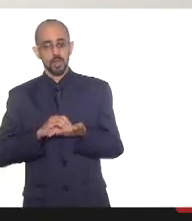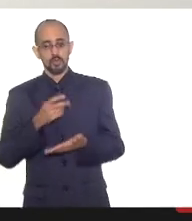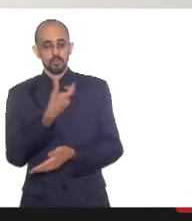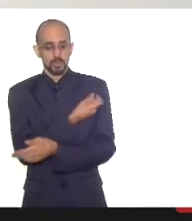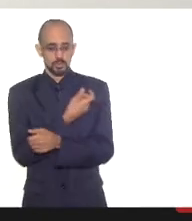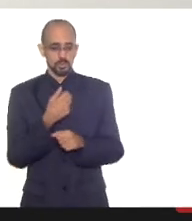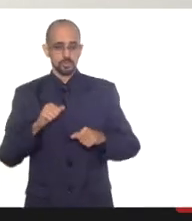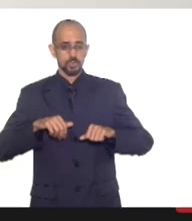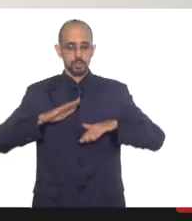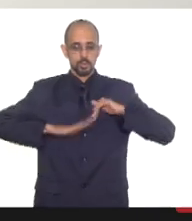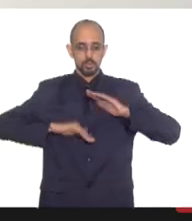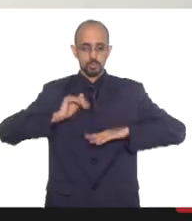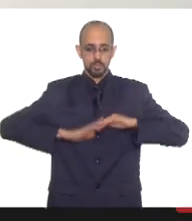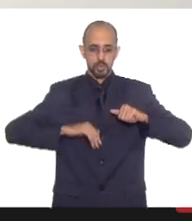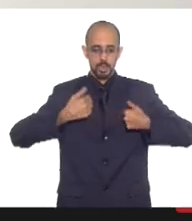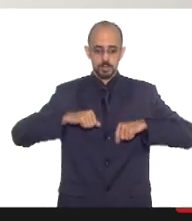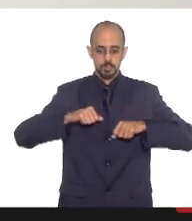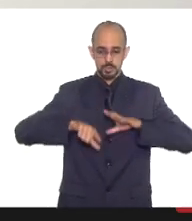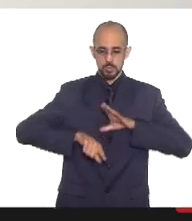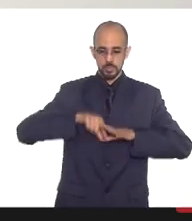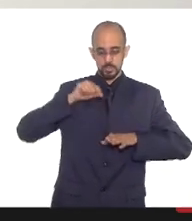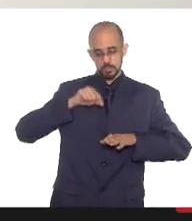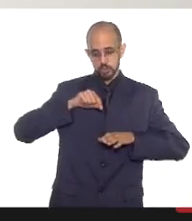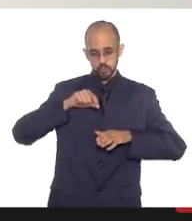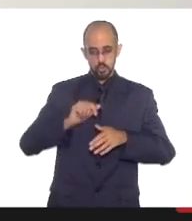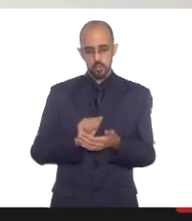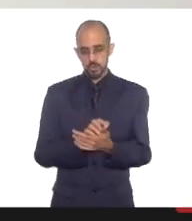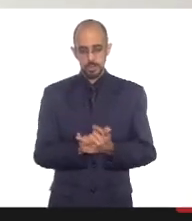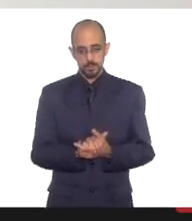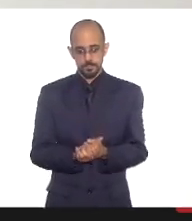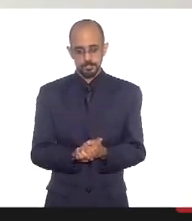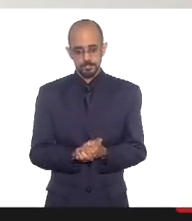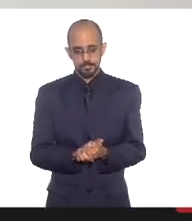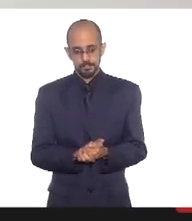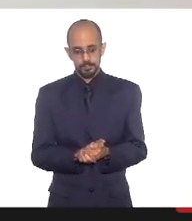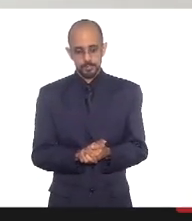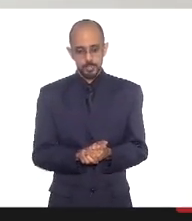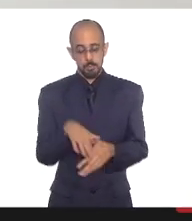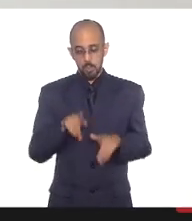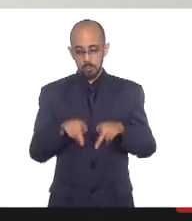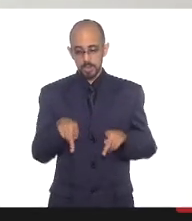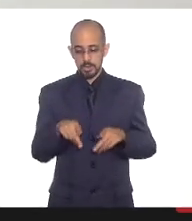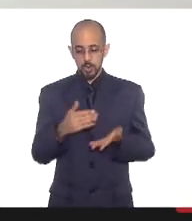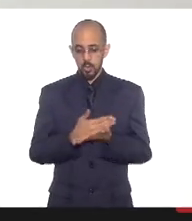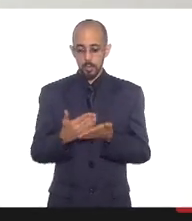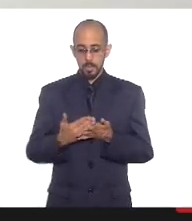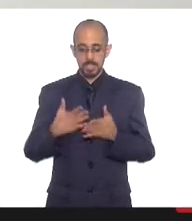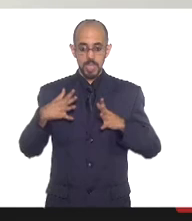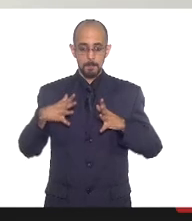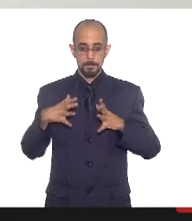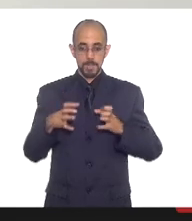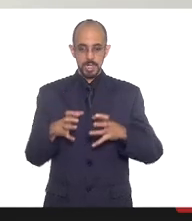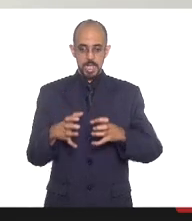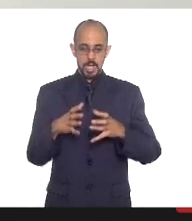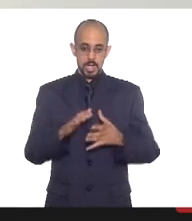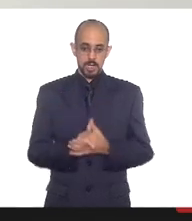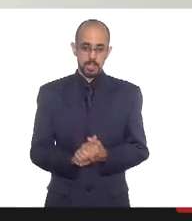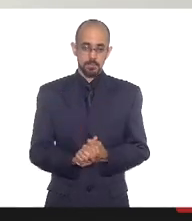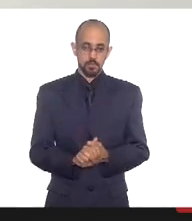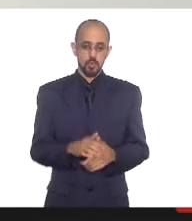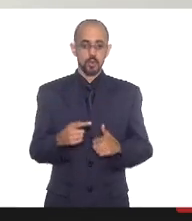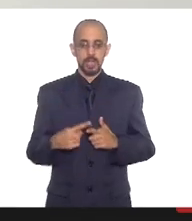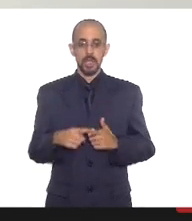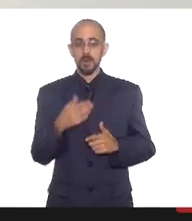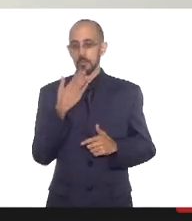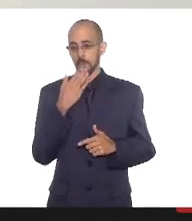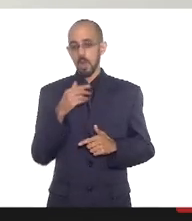uma uma escolha de Sofia né ia a população de começa a se degladiar porque Qual é o próximo